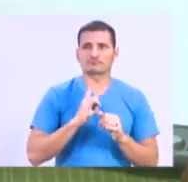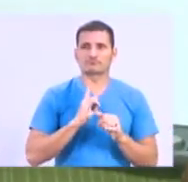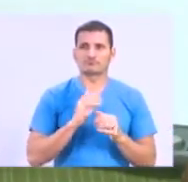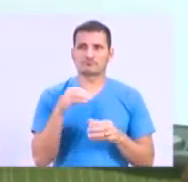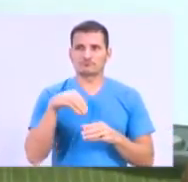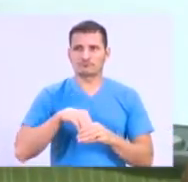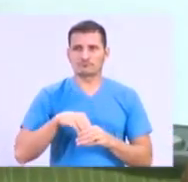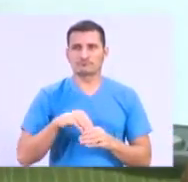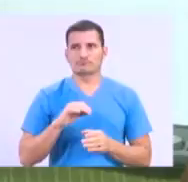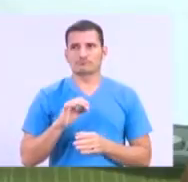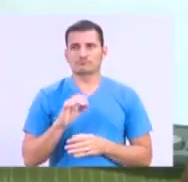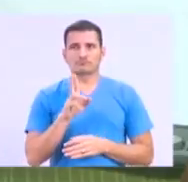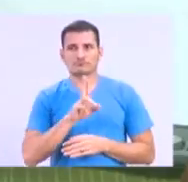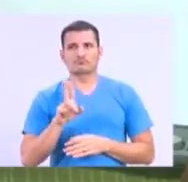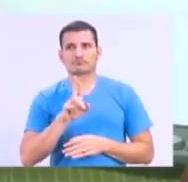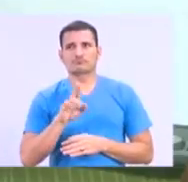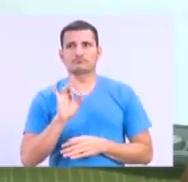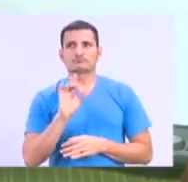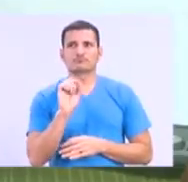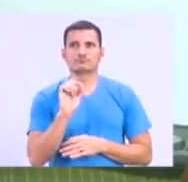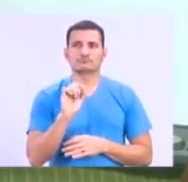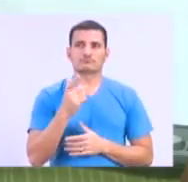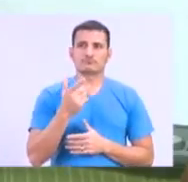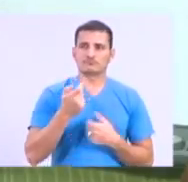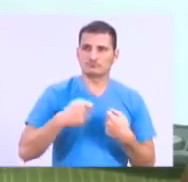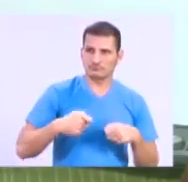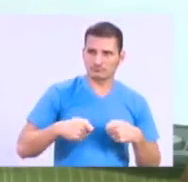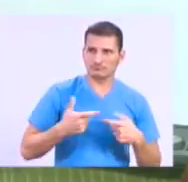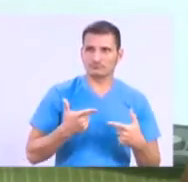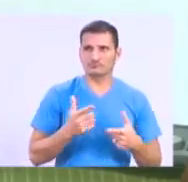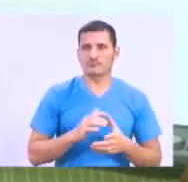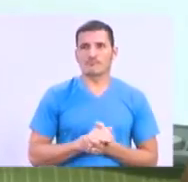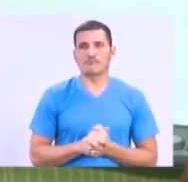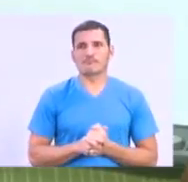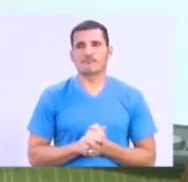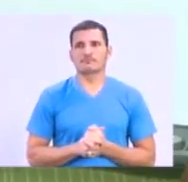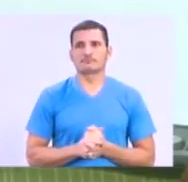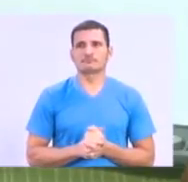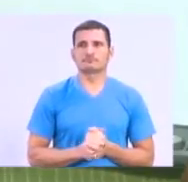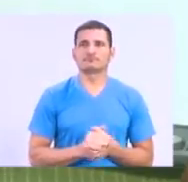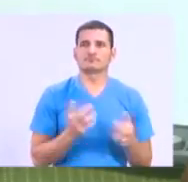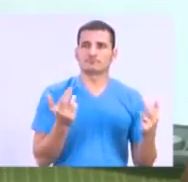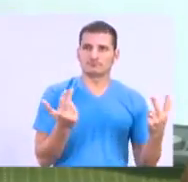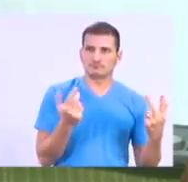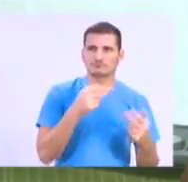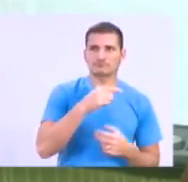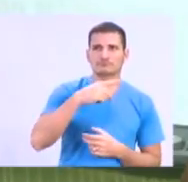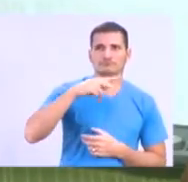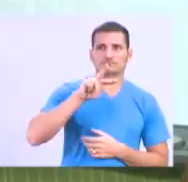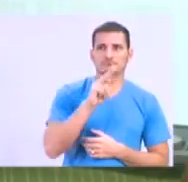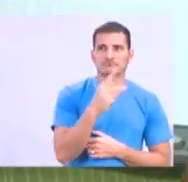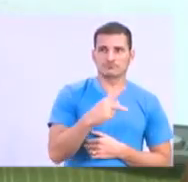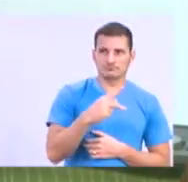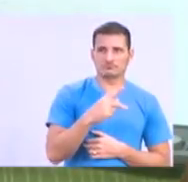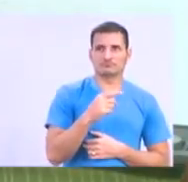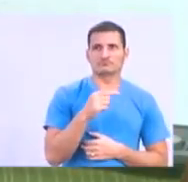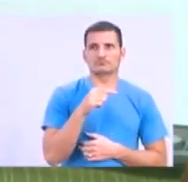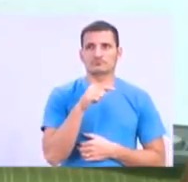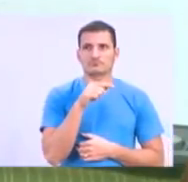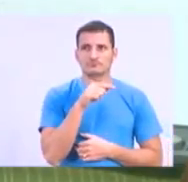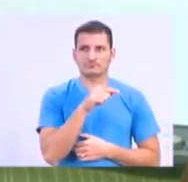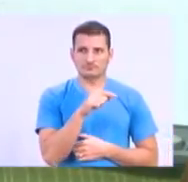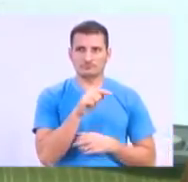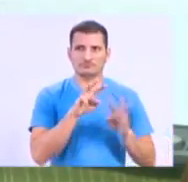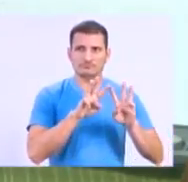para o usuário apenas aquilo que é necessário. A mesma coisa acontece com as nossas páginas PHP, né? Elas são